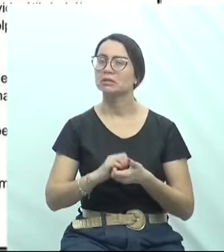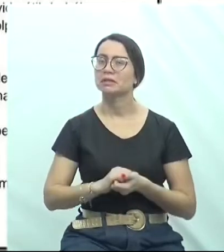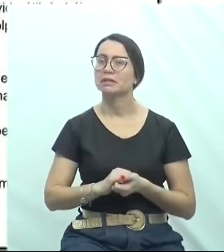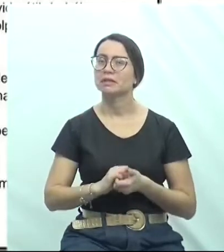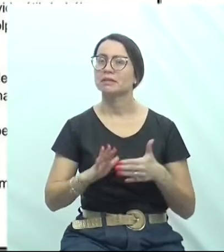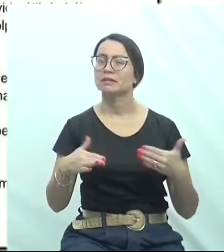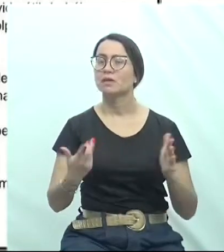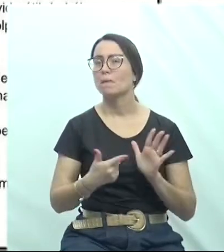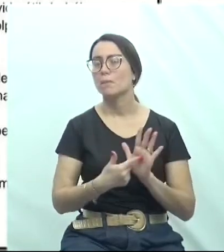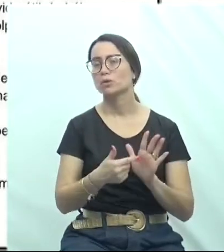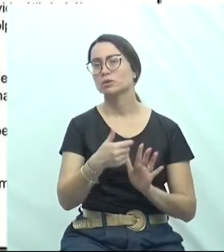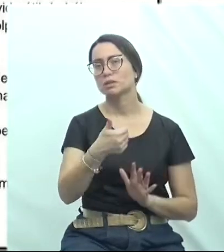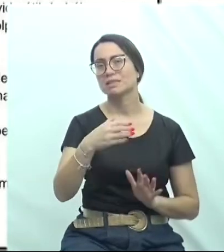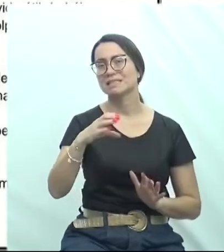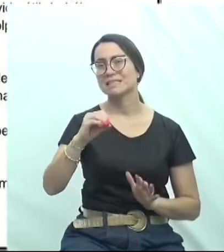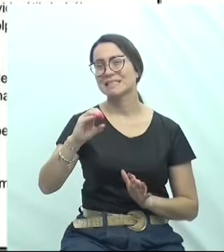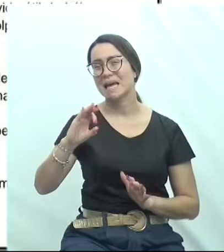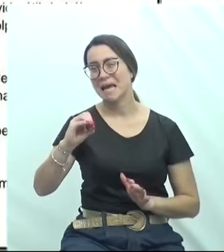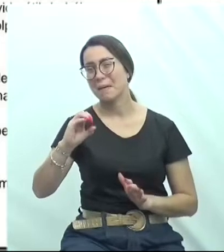amostragem,